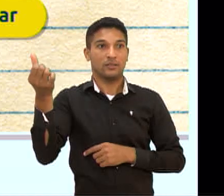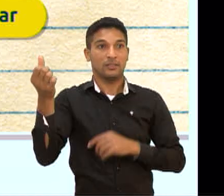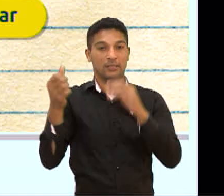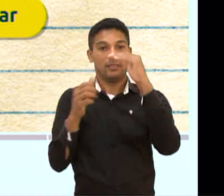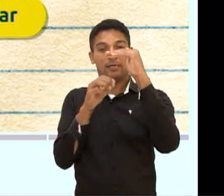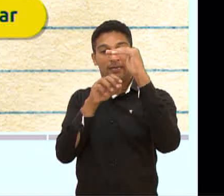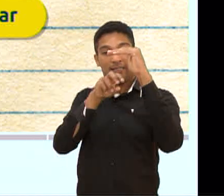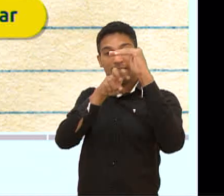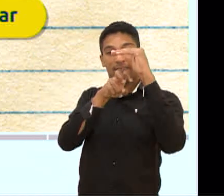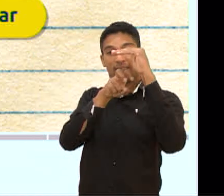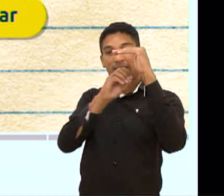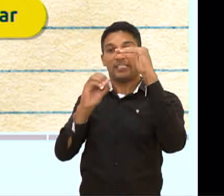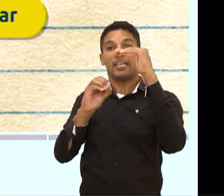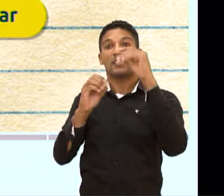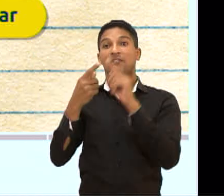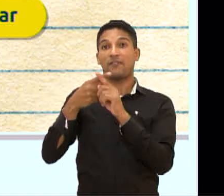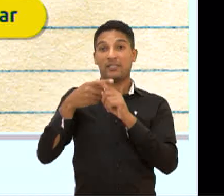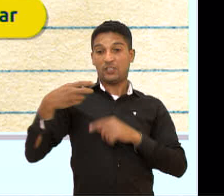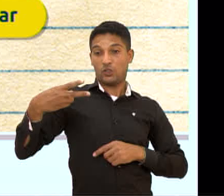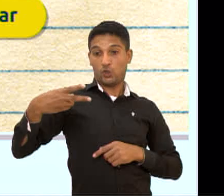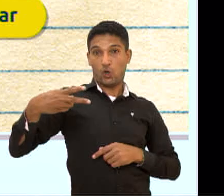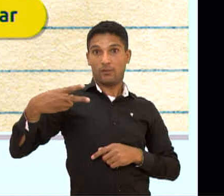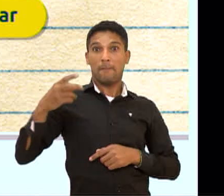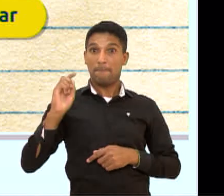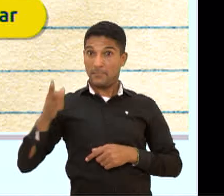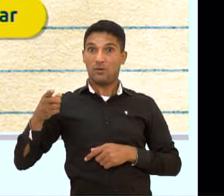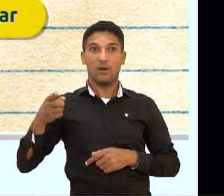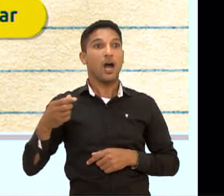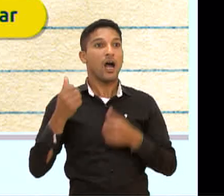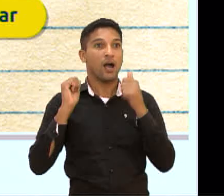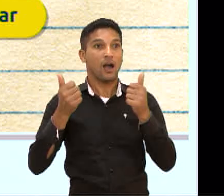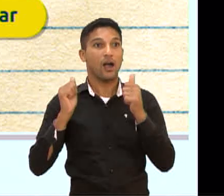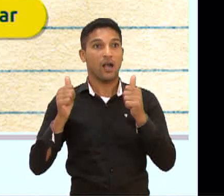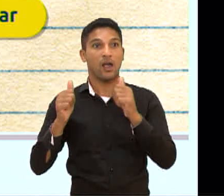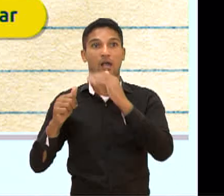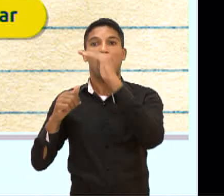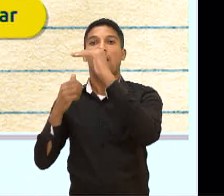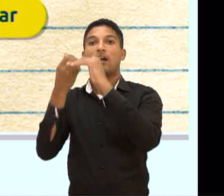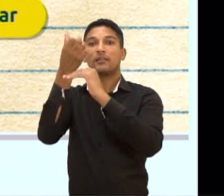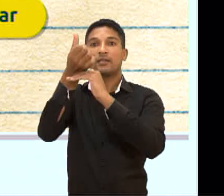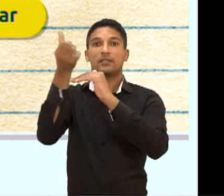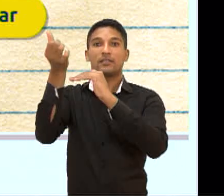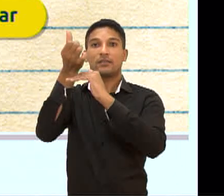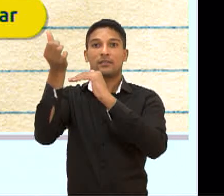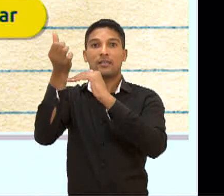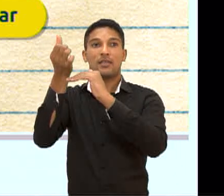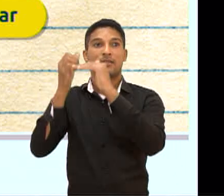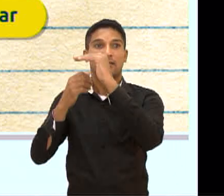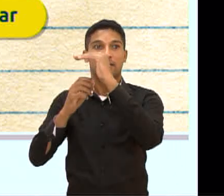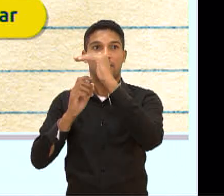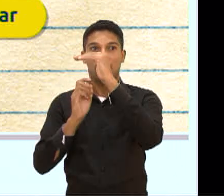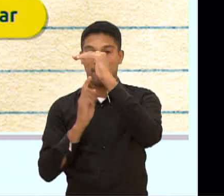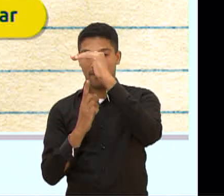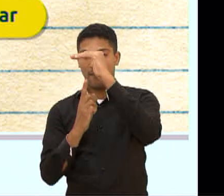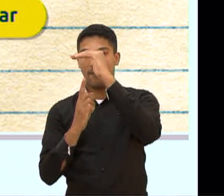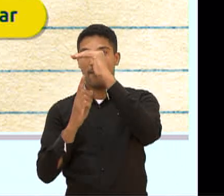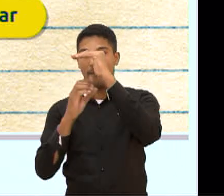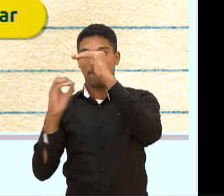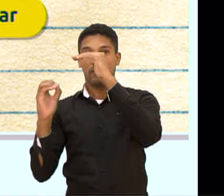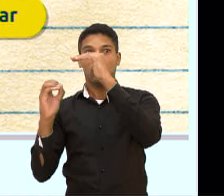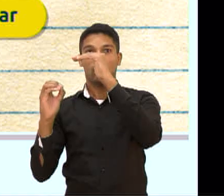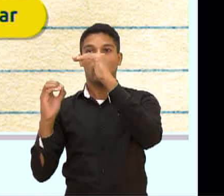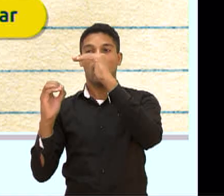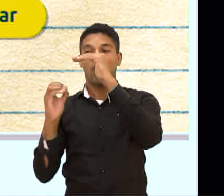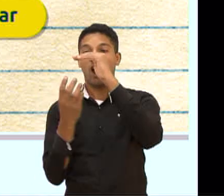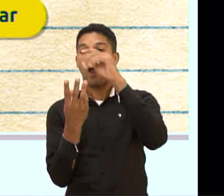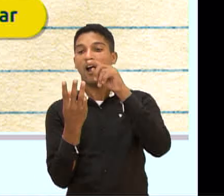vezes 2, 1000. Ótimo, fração decimal. Então, aqui eu tenho o quê? 1000, né? 1, 2, 3 zeros. Vamos colocar o nosso